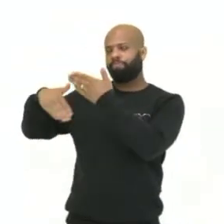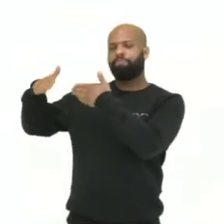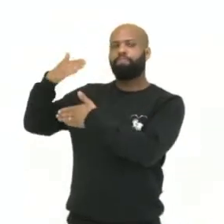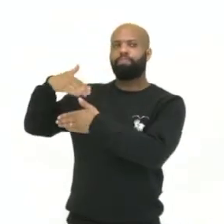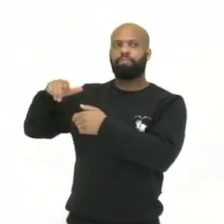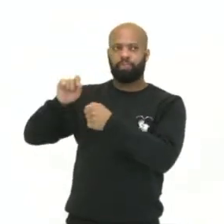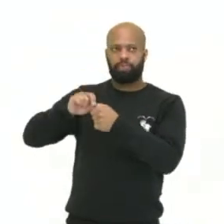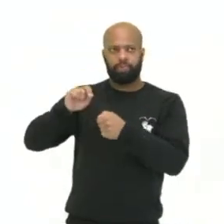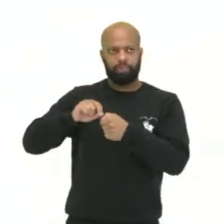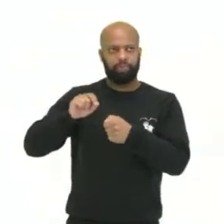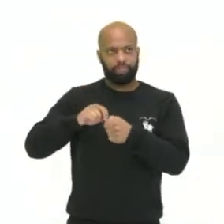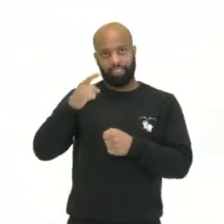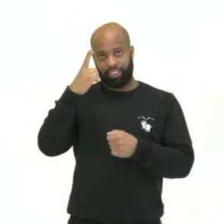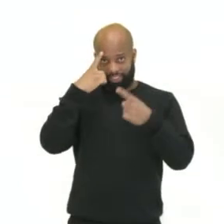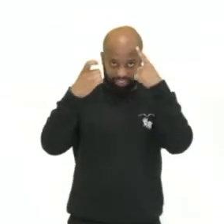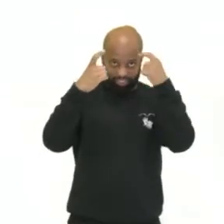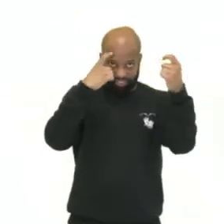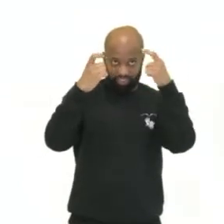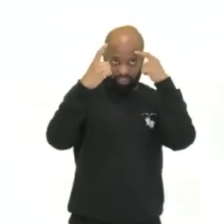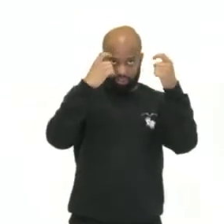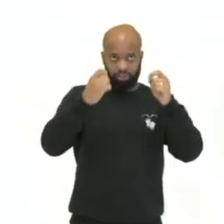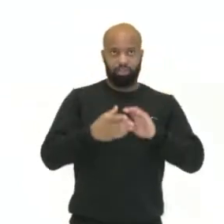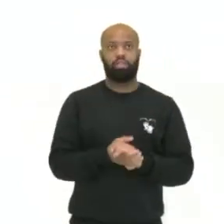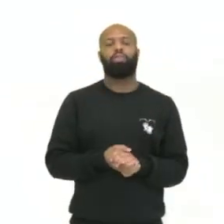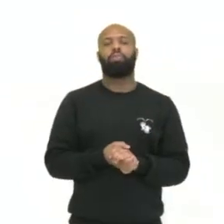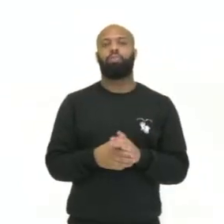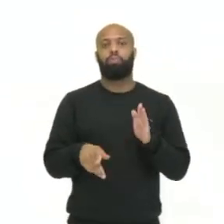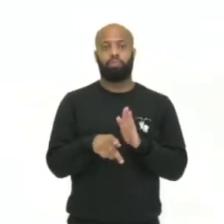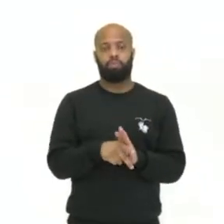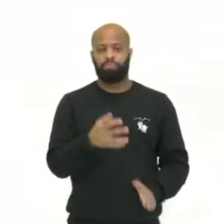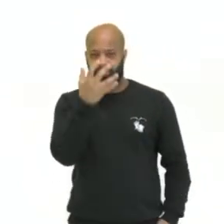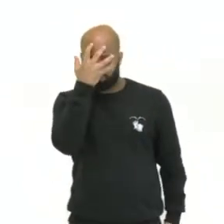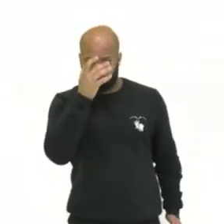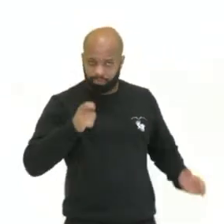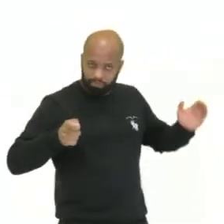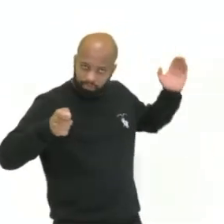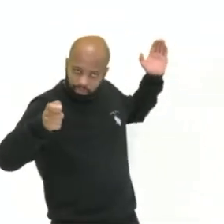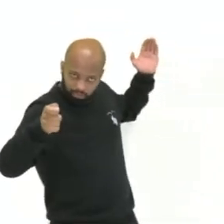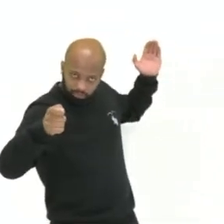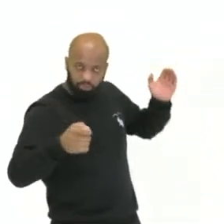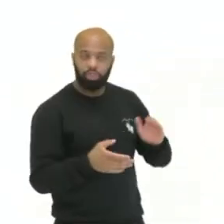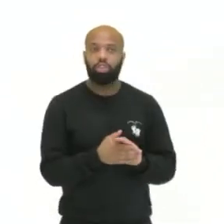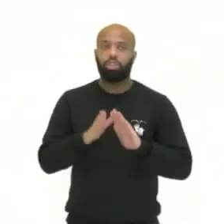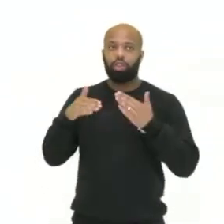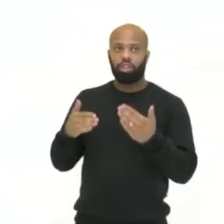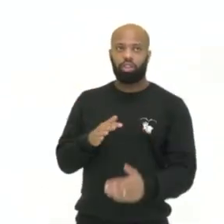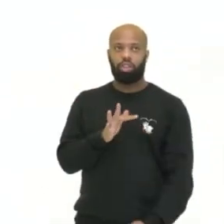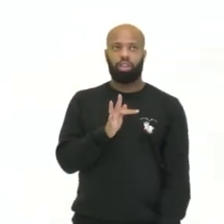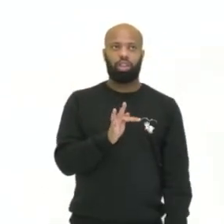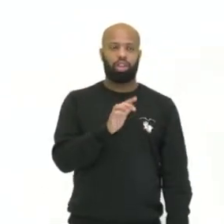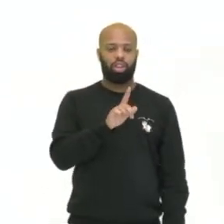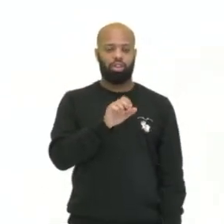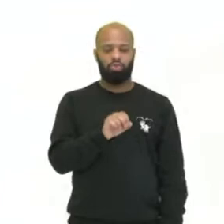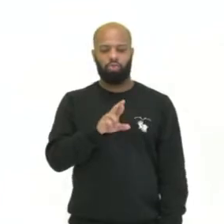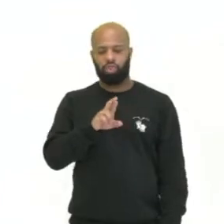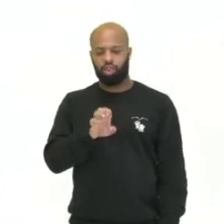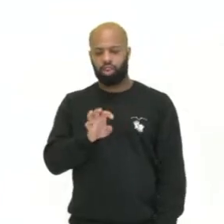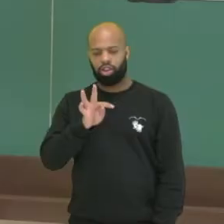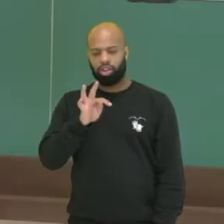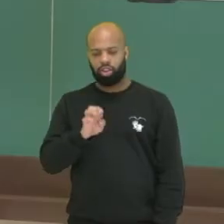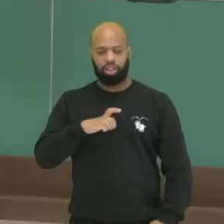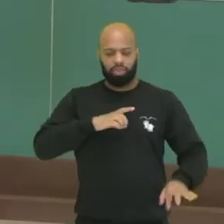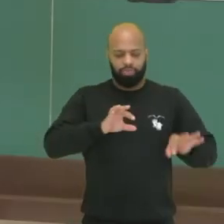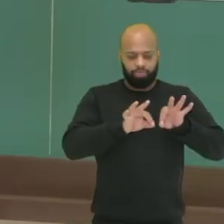realizada, que foi inventada ali na esgrima. E o florete, ele tem um comprimento de